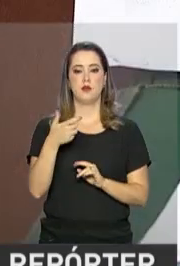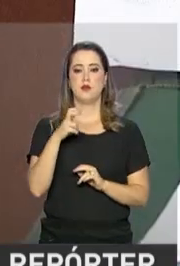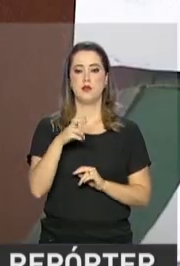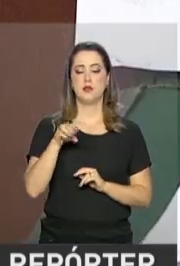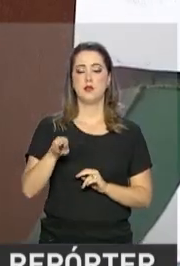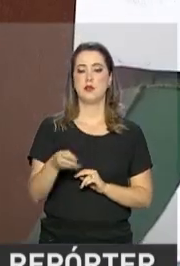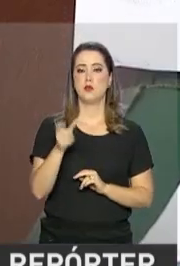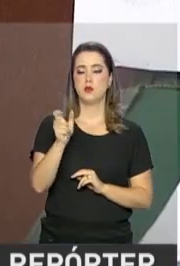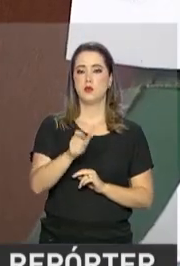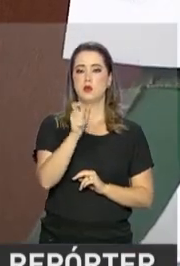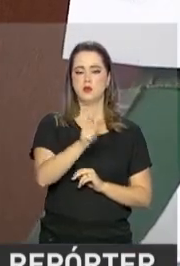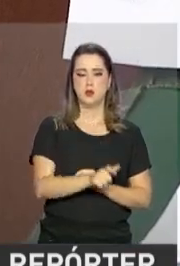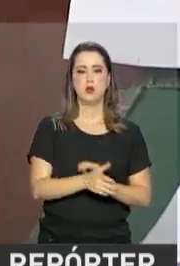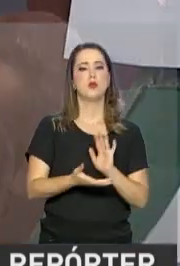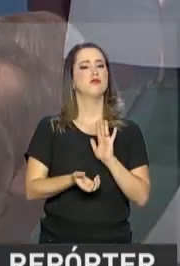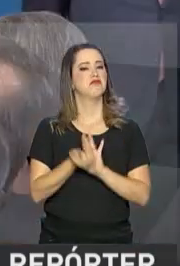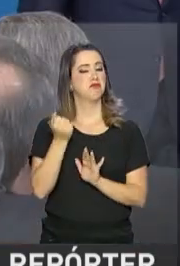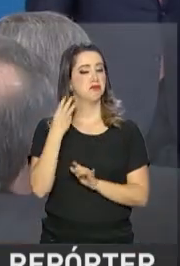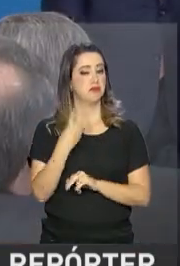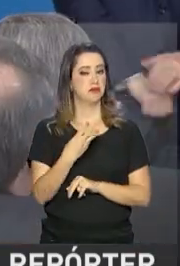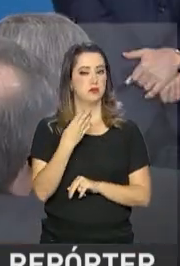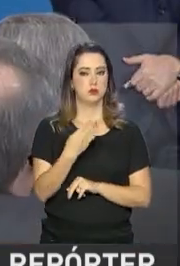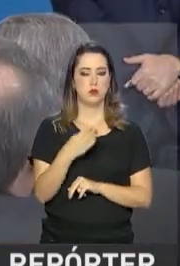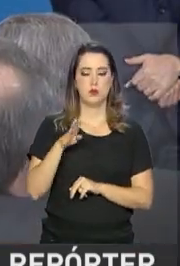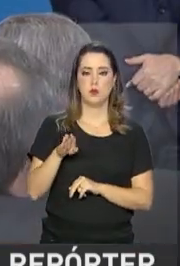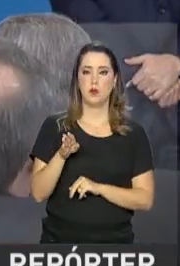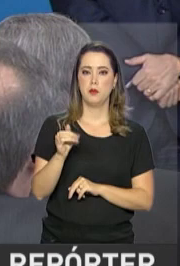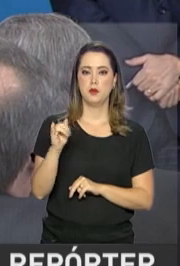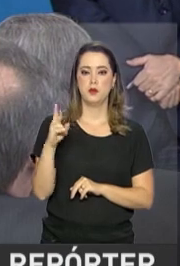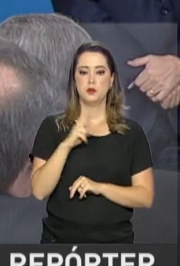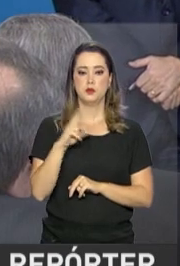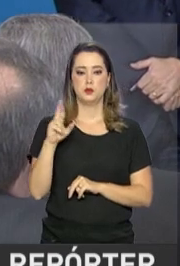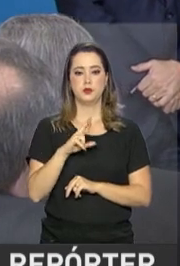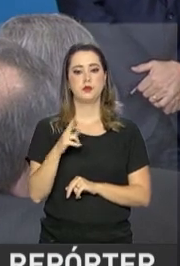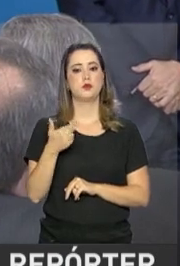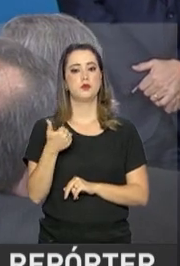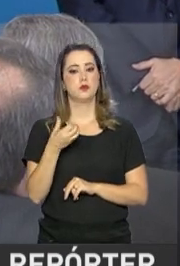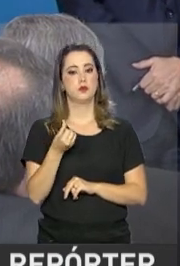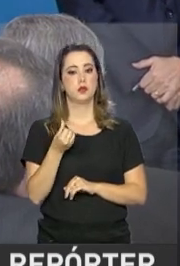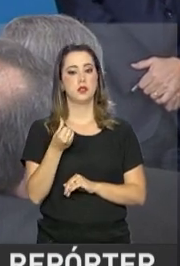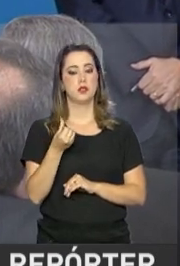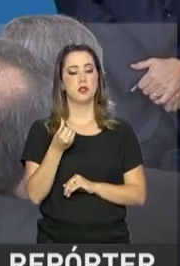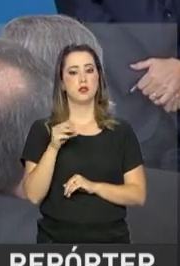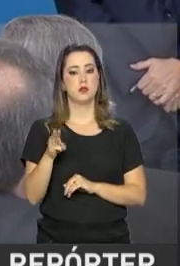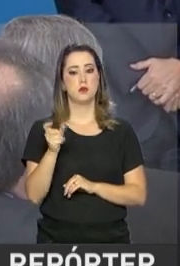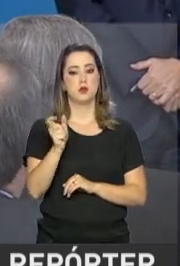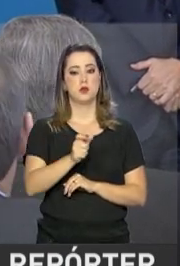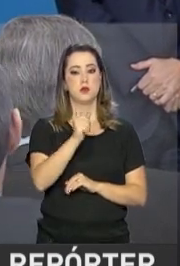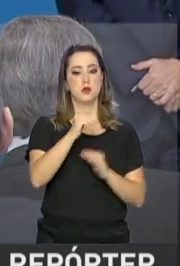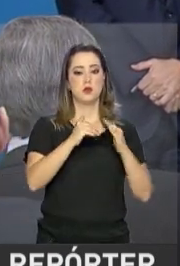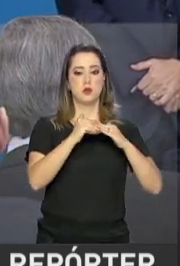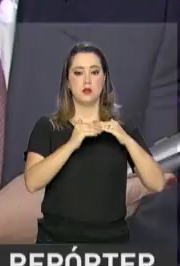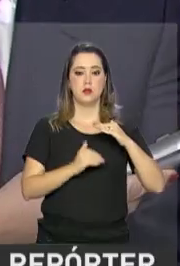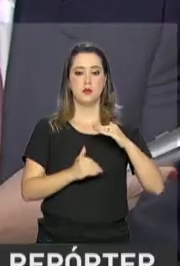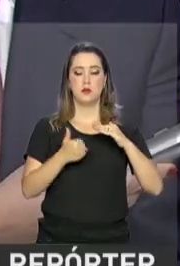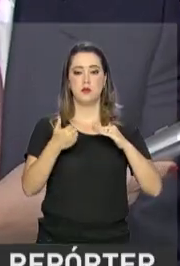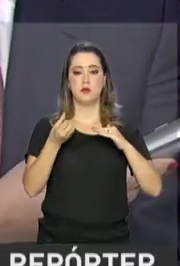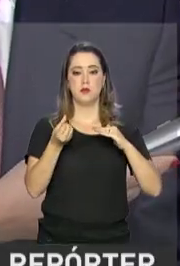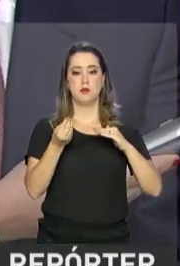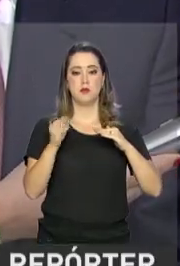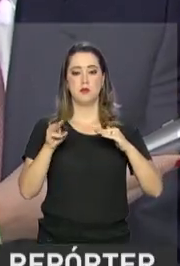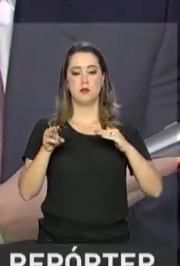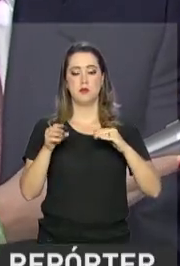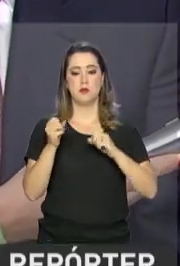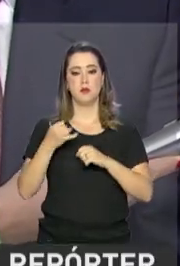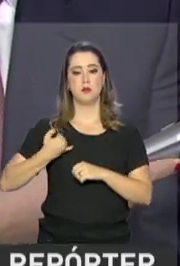34 bilhões de reais 16 milhões de beneficiários têm menos de 60 anos de idade nós estamos falando